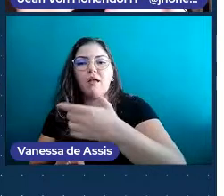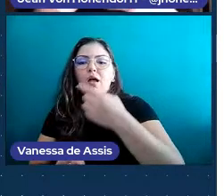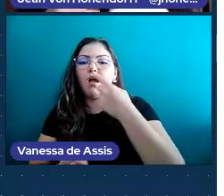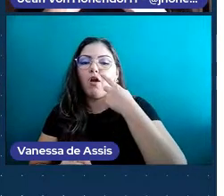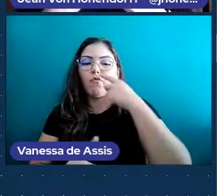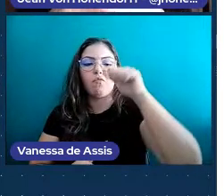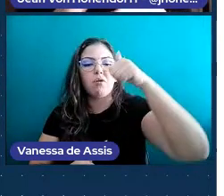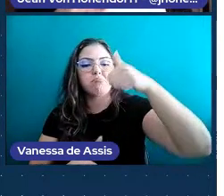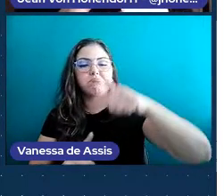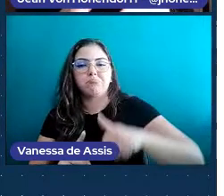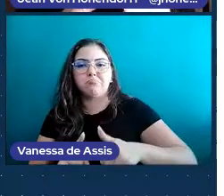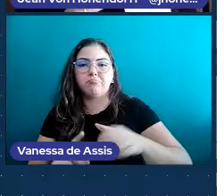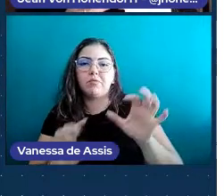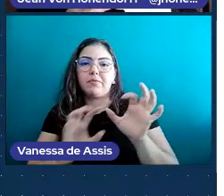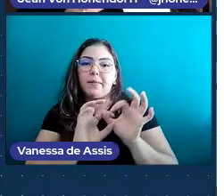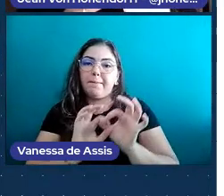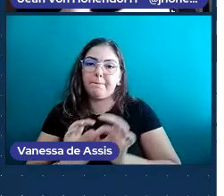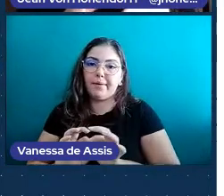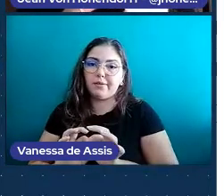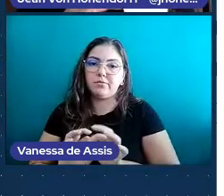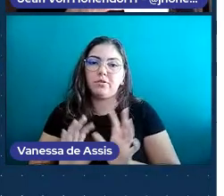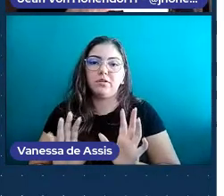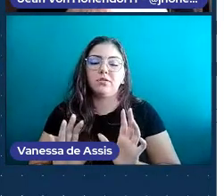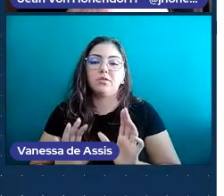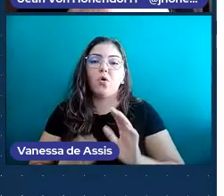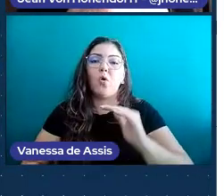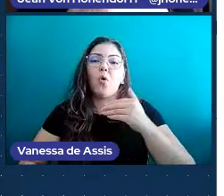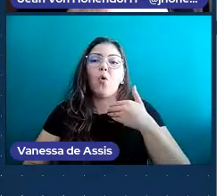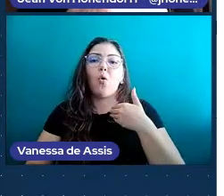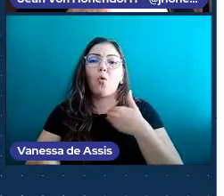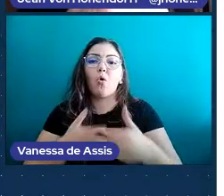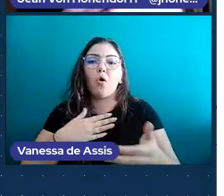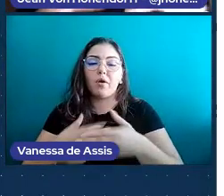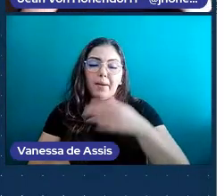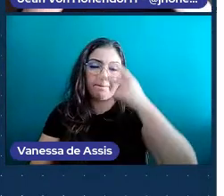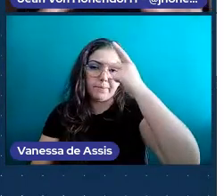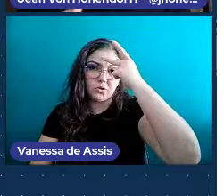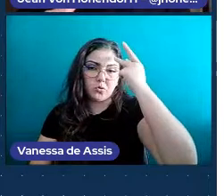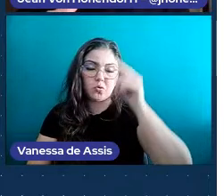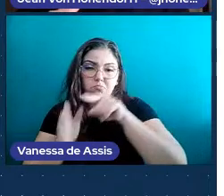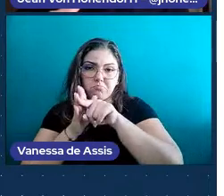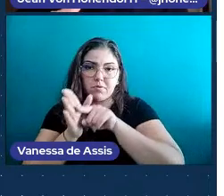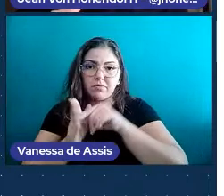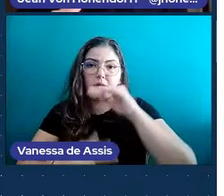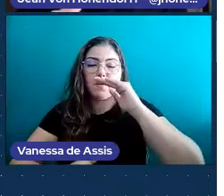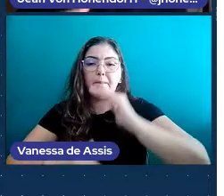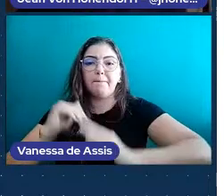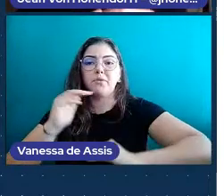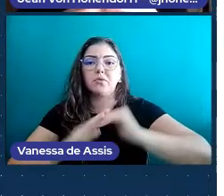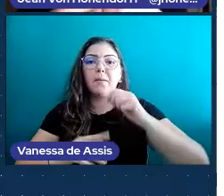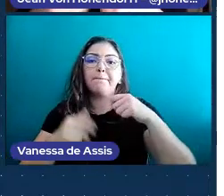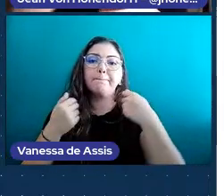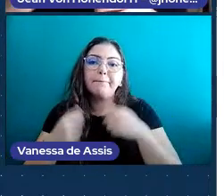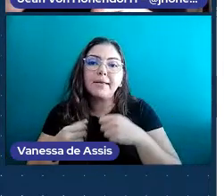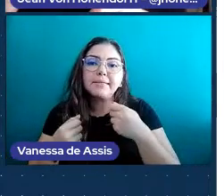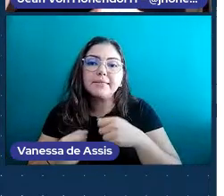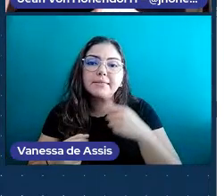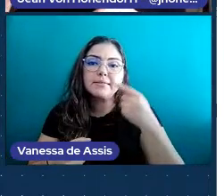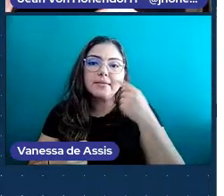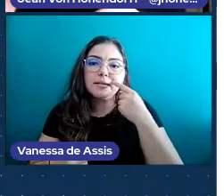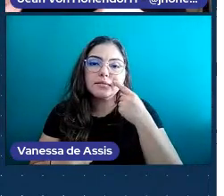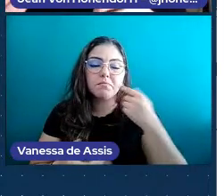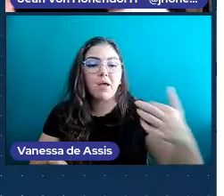Então, é requerido de qualquer pessoa pesquisadora no paradigma qualitativo a imersão nos dados, né? E que